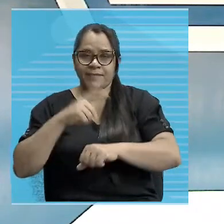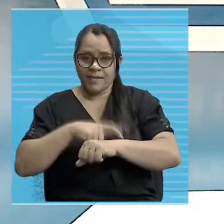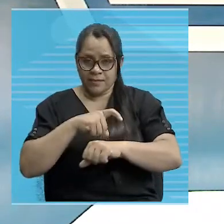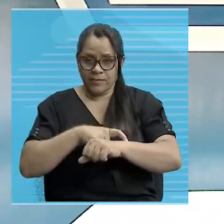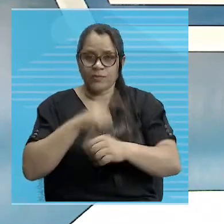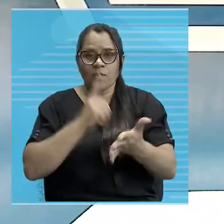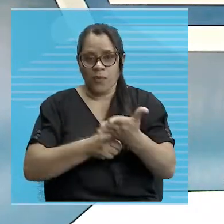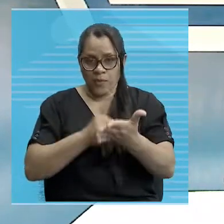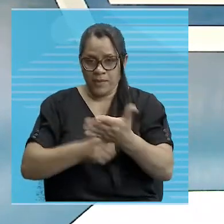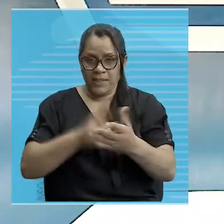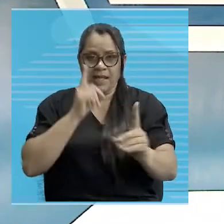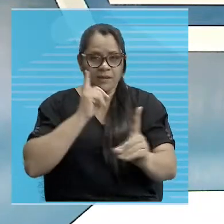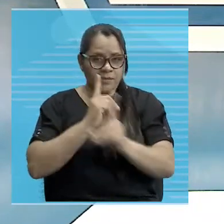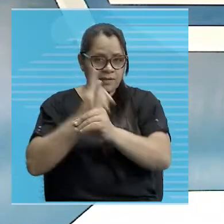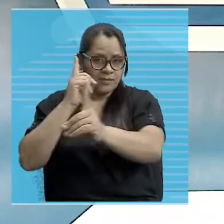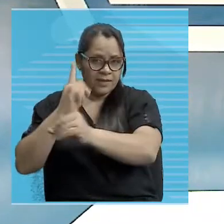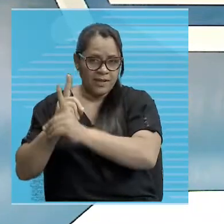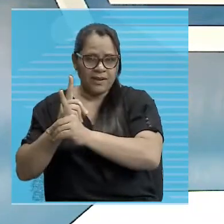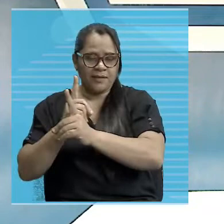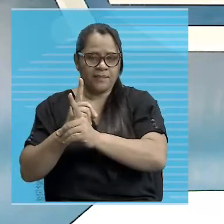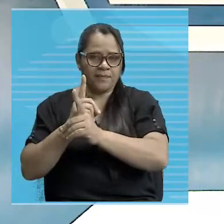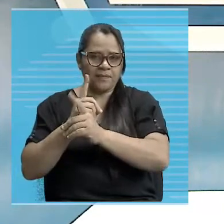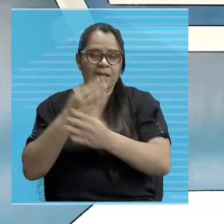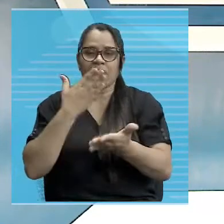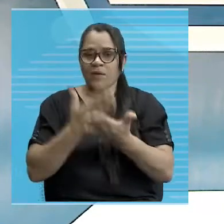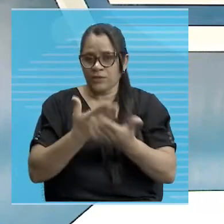nós trabalharmos o assunto de